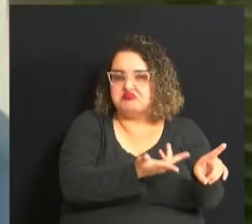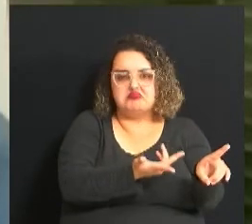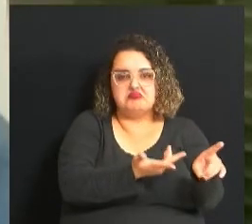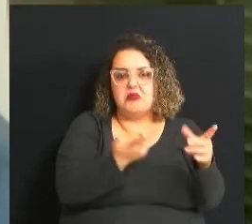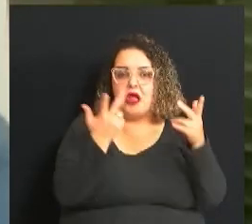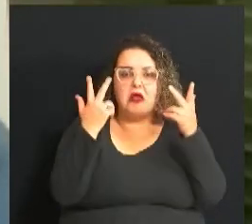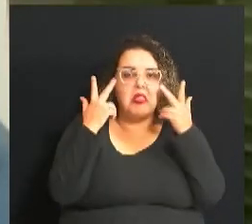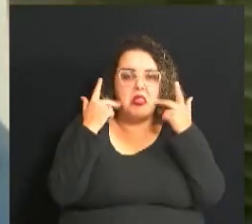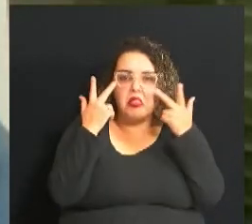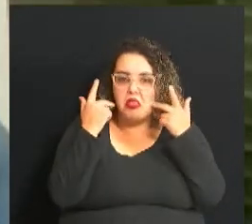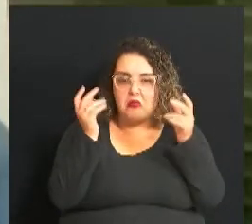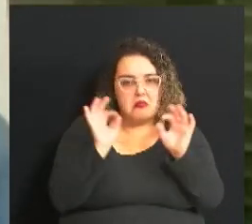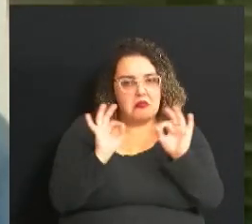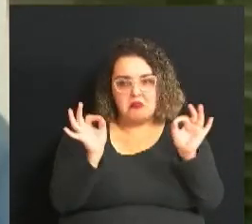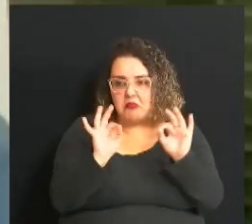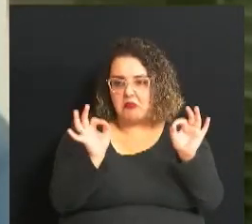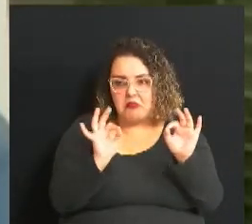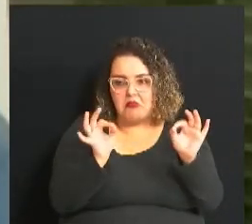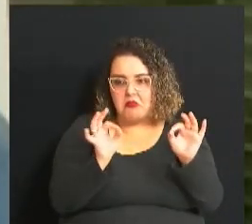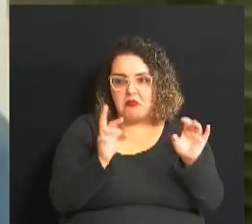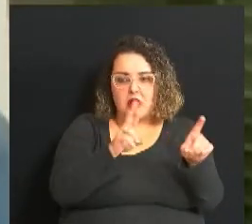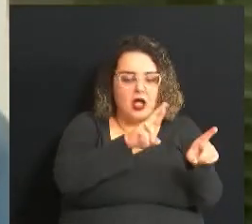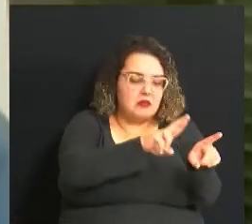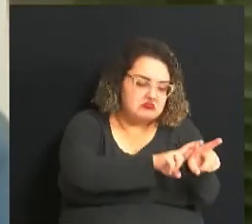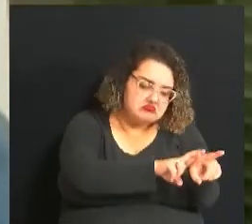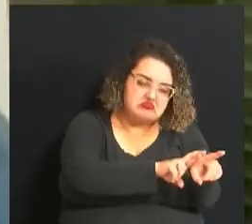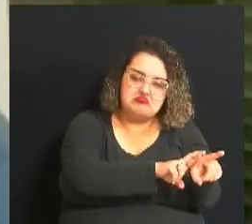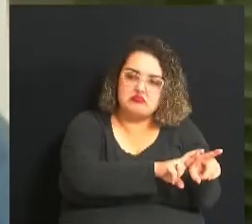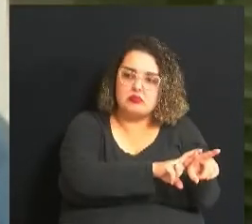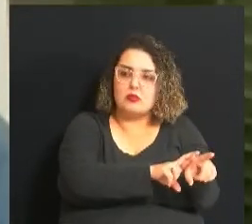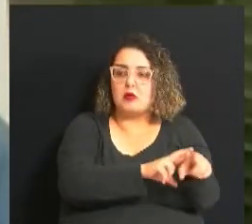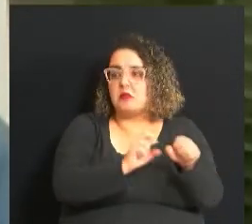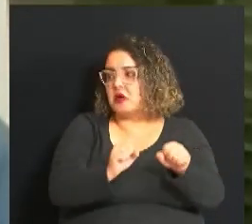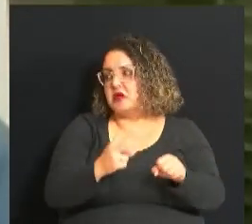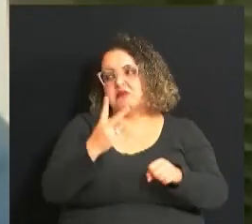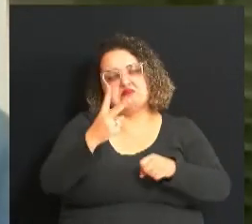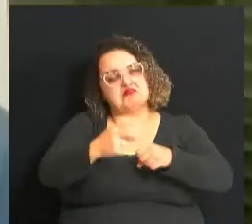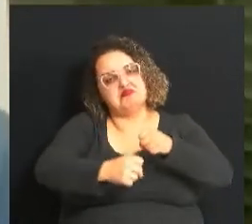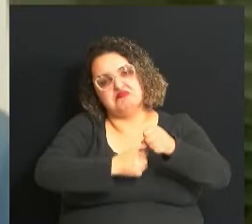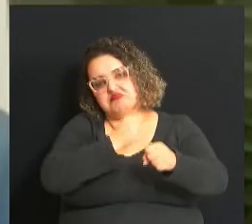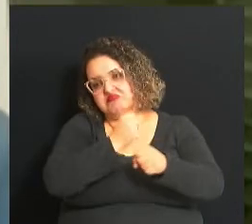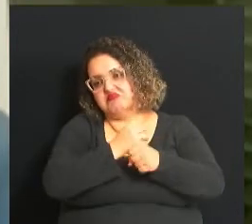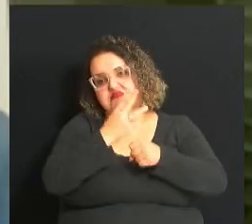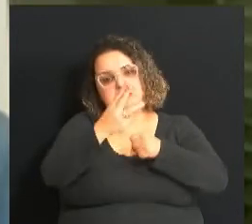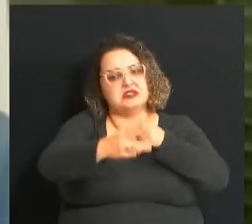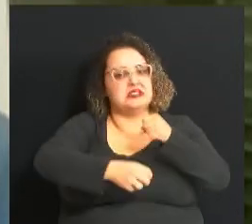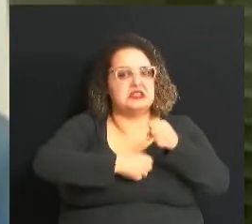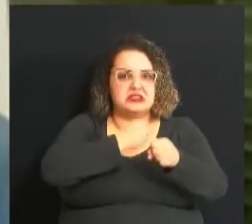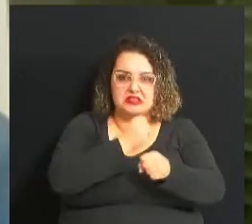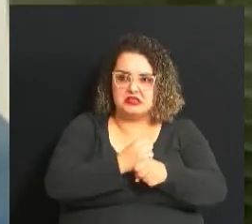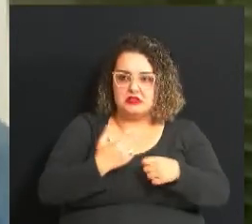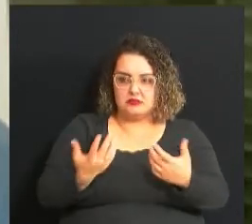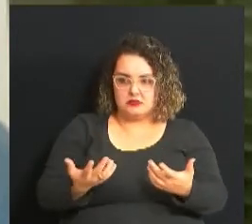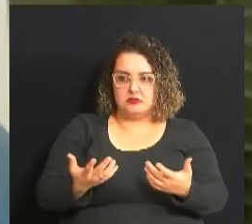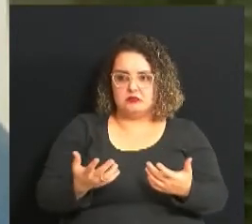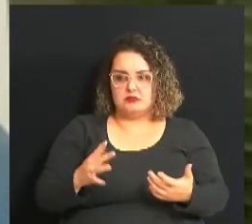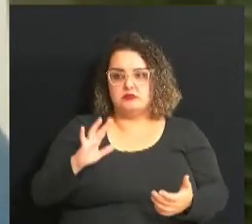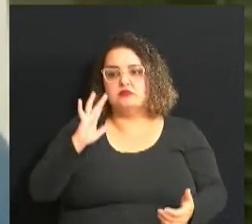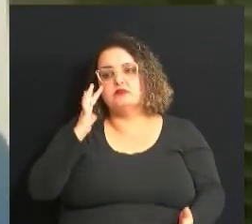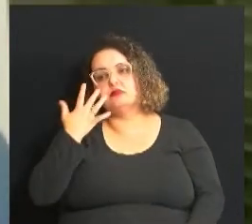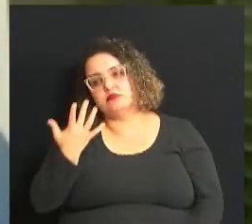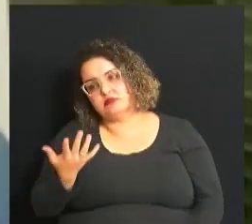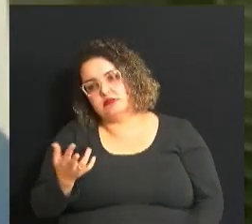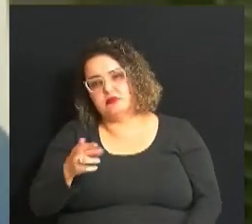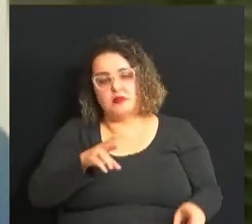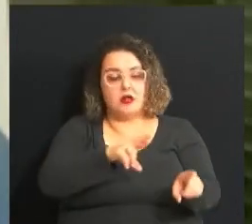uma próstata muito pequena, você pode fazer intervalos de 2 anos, 3 anos. Se você achar que é uma próstata já um pouco grande,